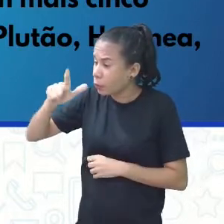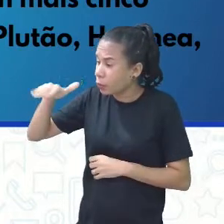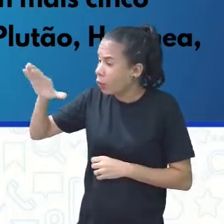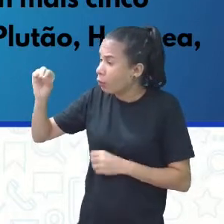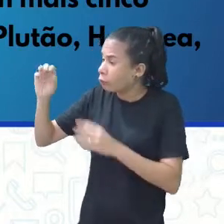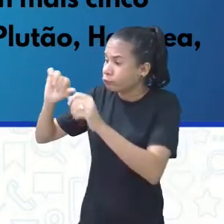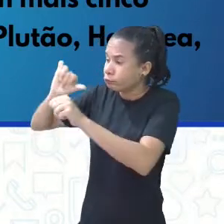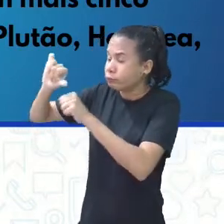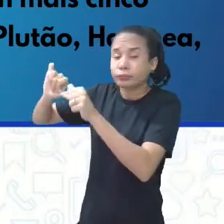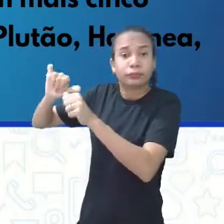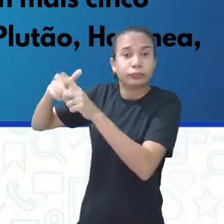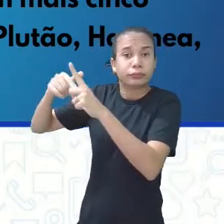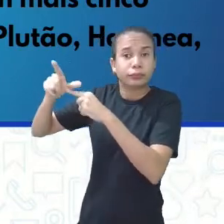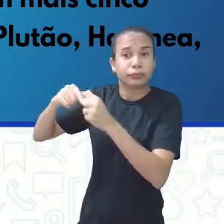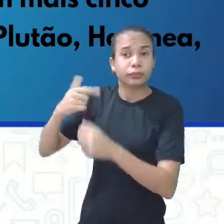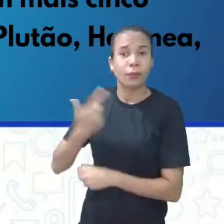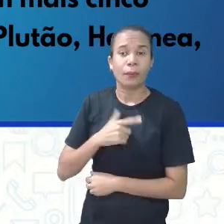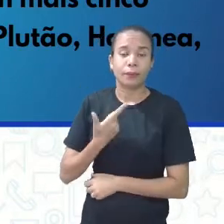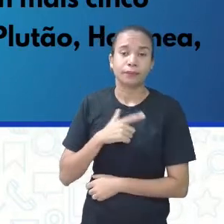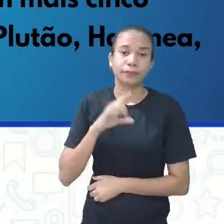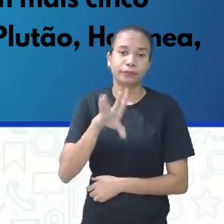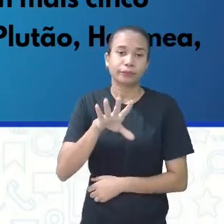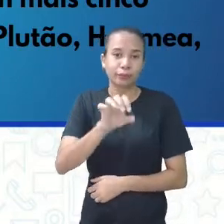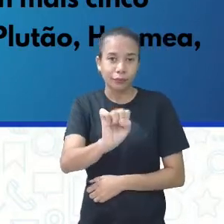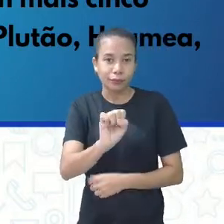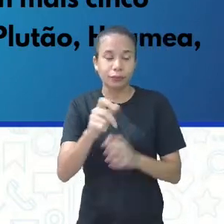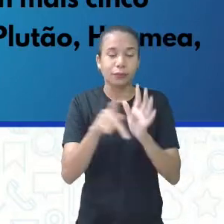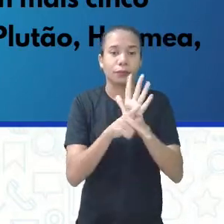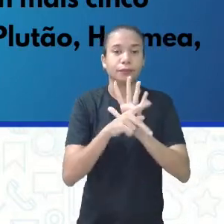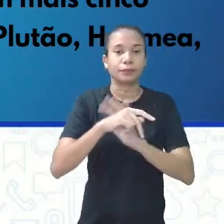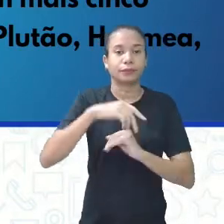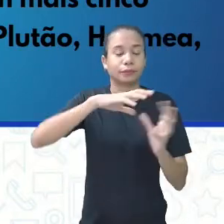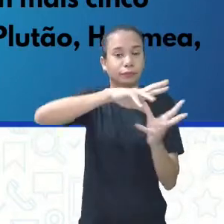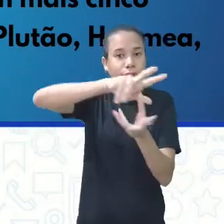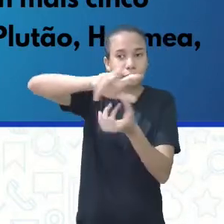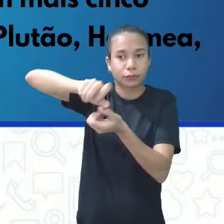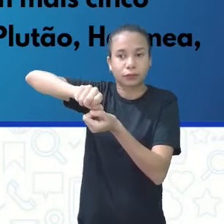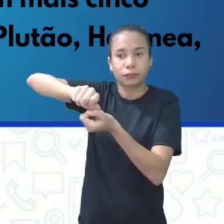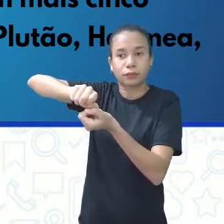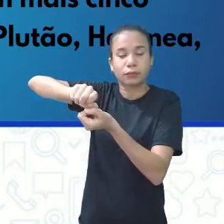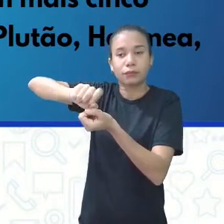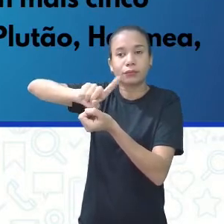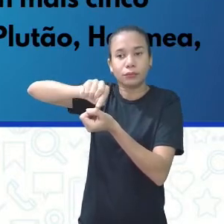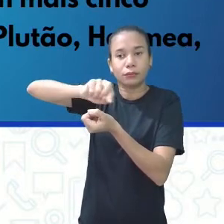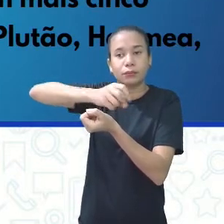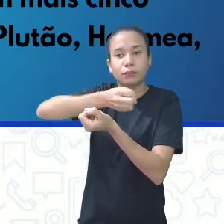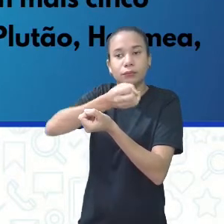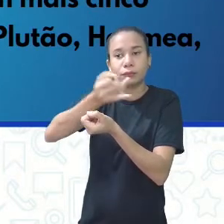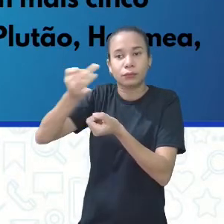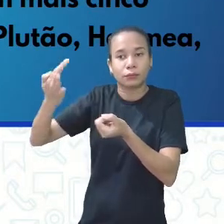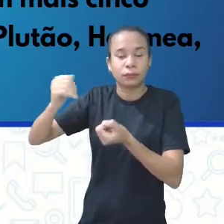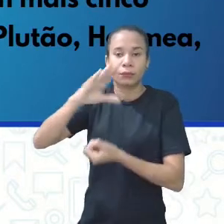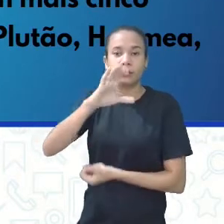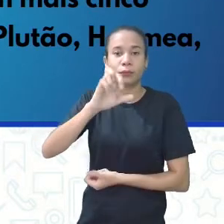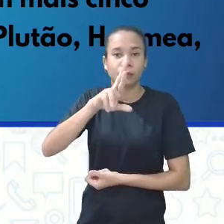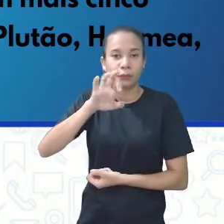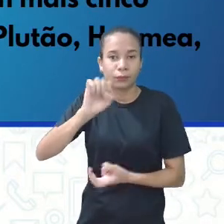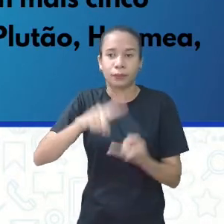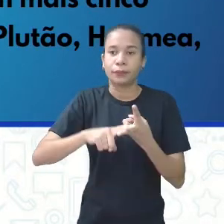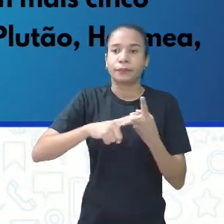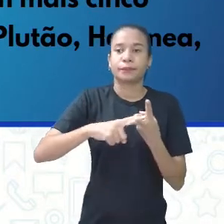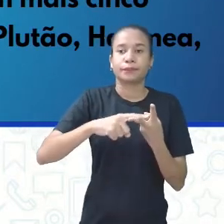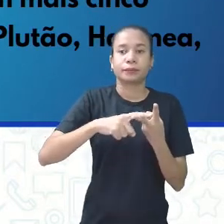Então, a gente está vendo aí que não existe apenas, né, Plutão como planeta anão. Nós temos outros,